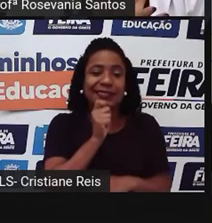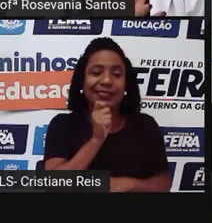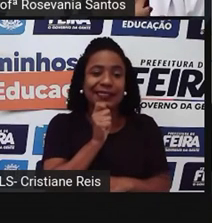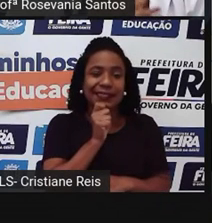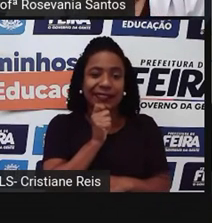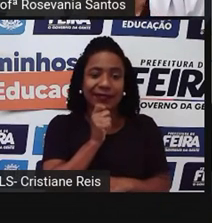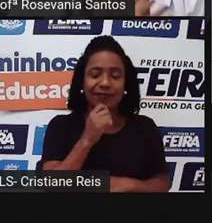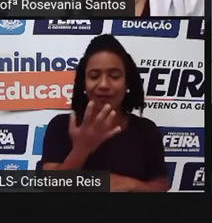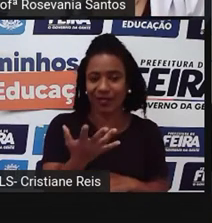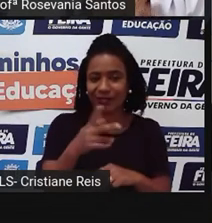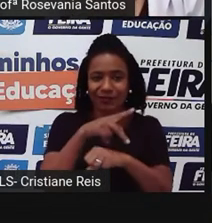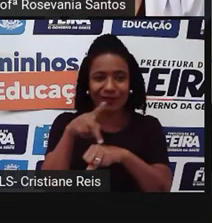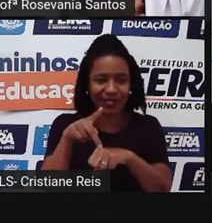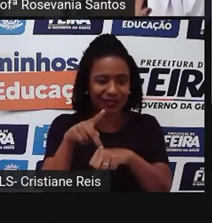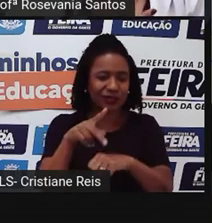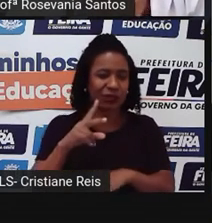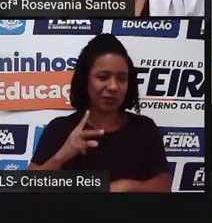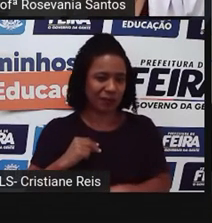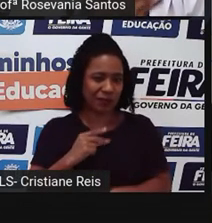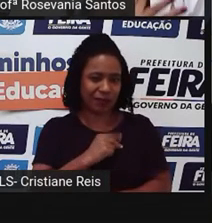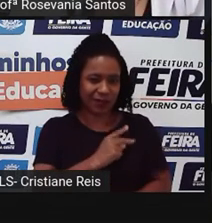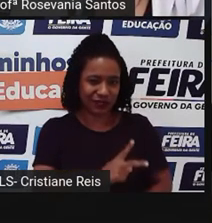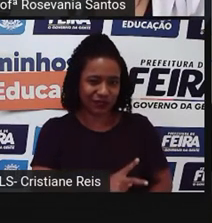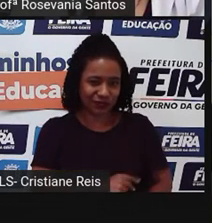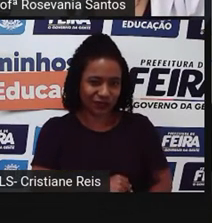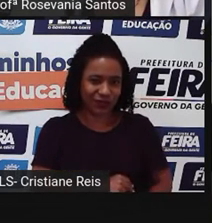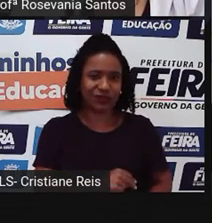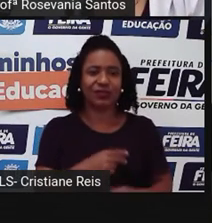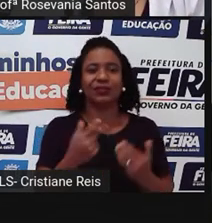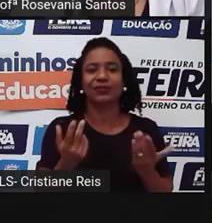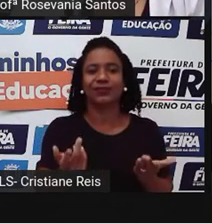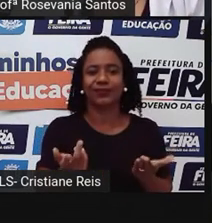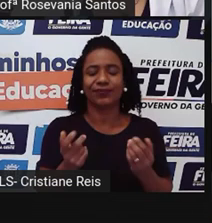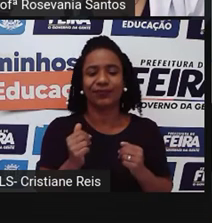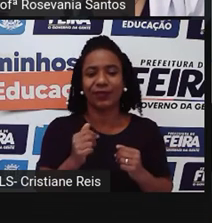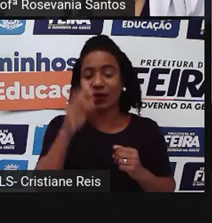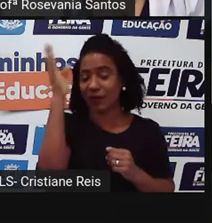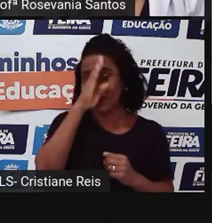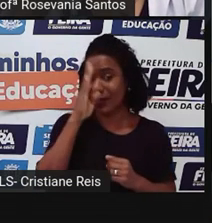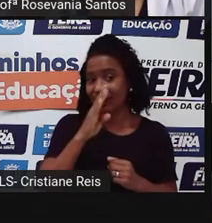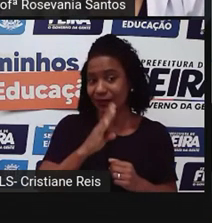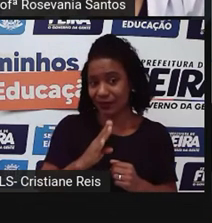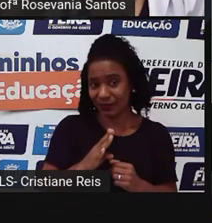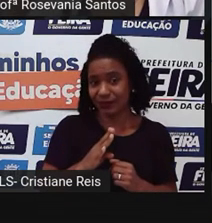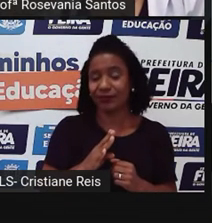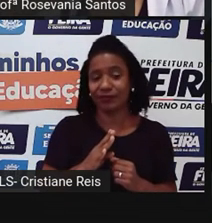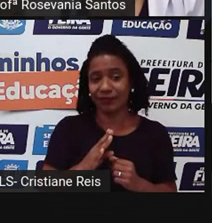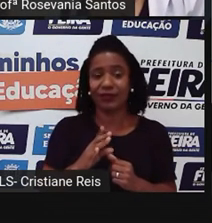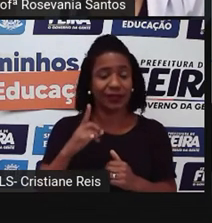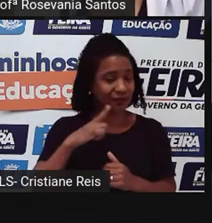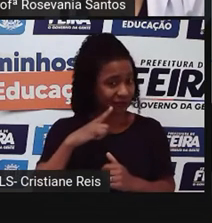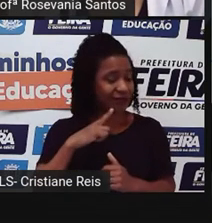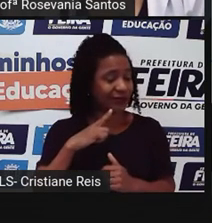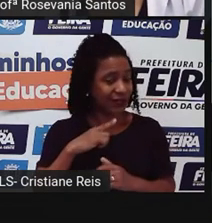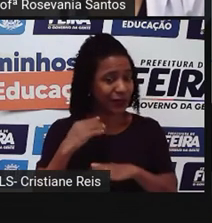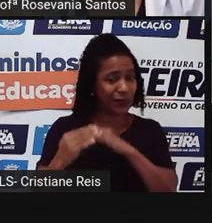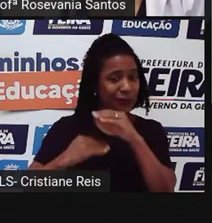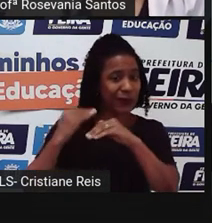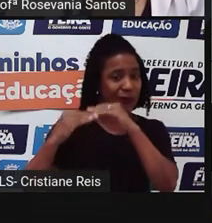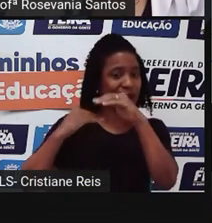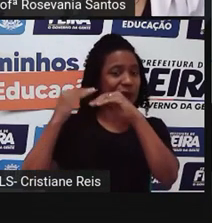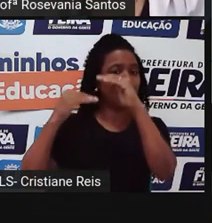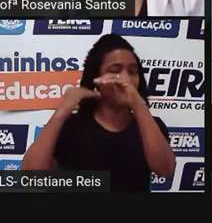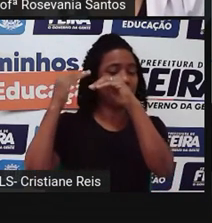que países como a China, países, né, como o Brasil, tem um alto grau de